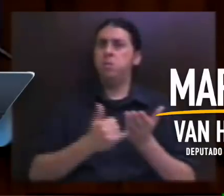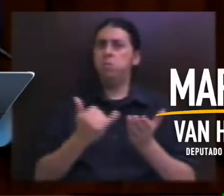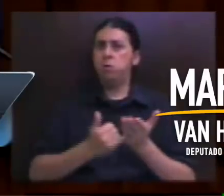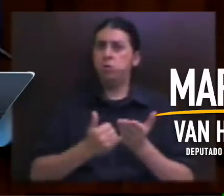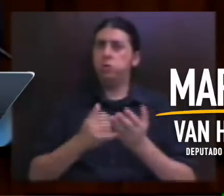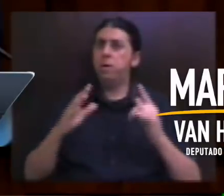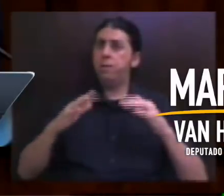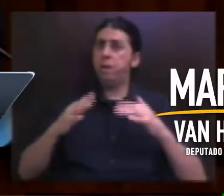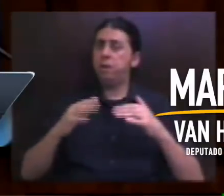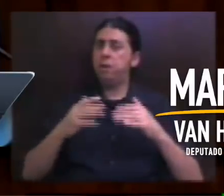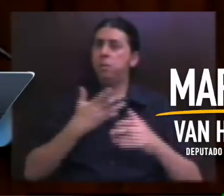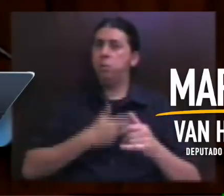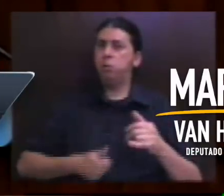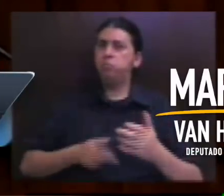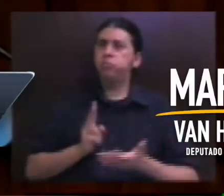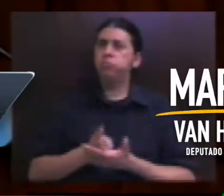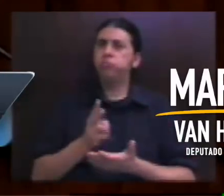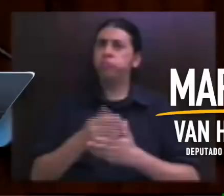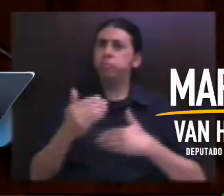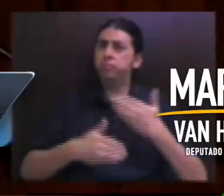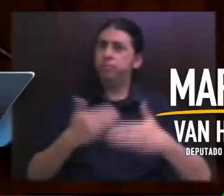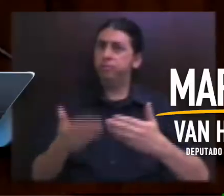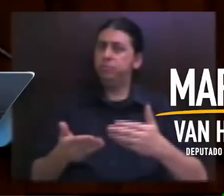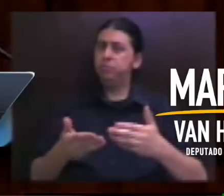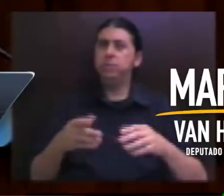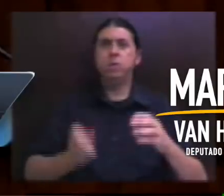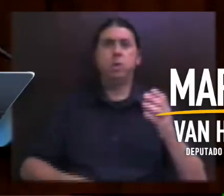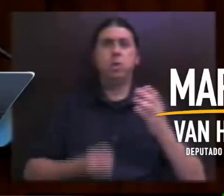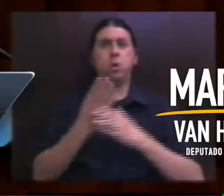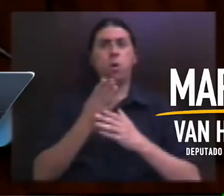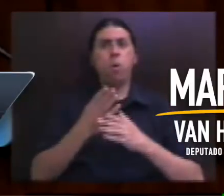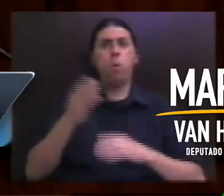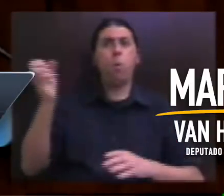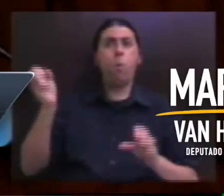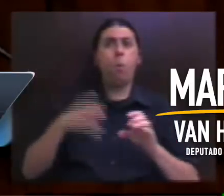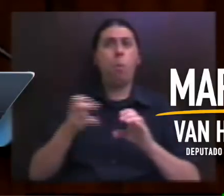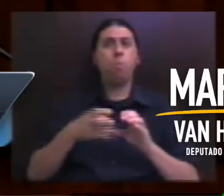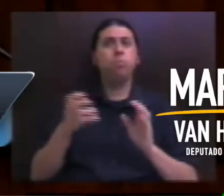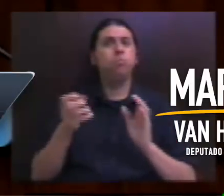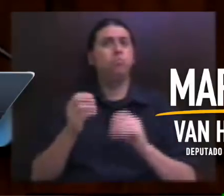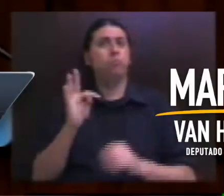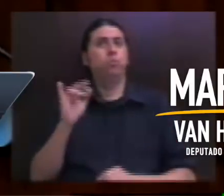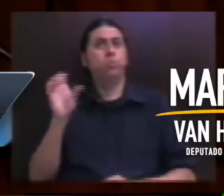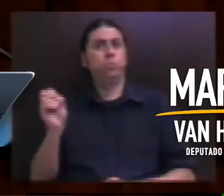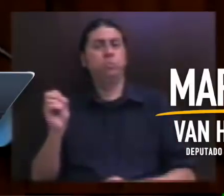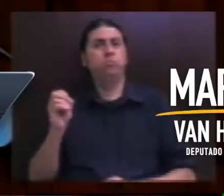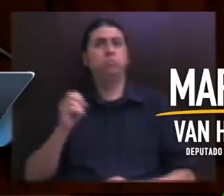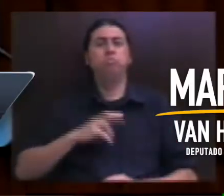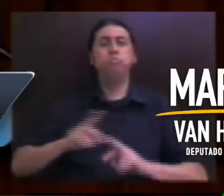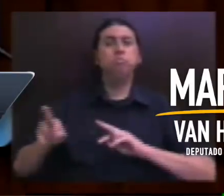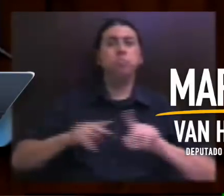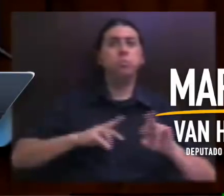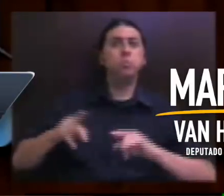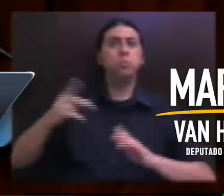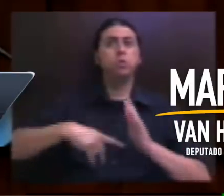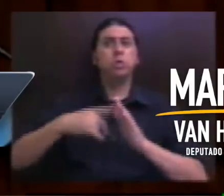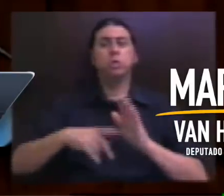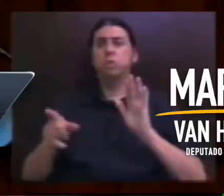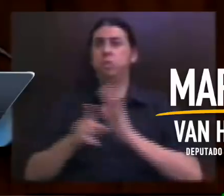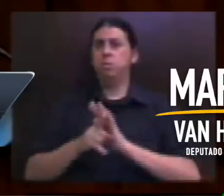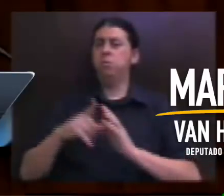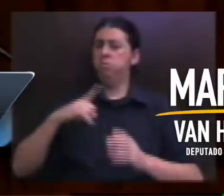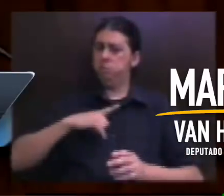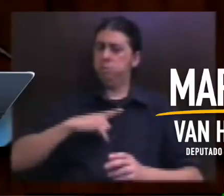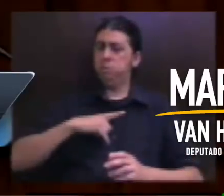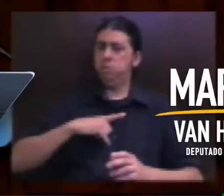funcionando, a criação de um fundo com dinheiro da iniciativa privada está dentre estes projetos de lei a